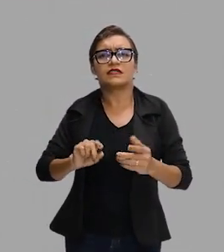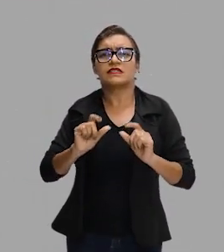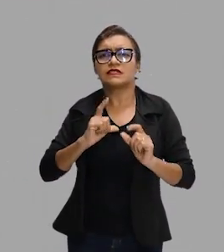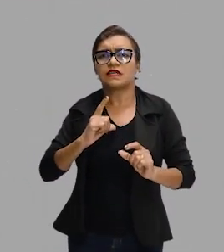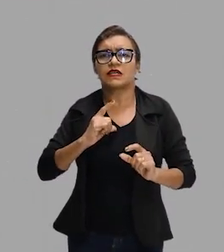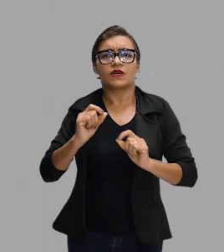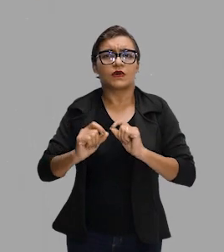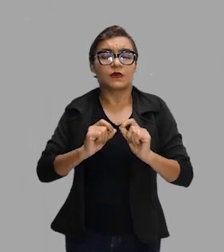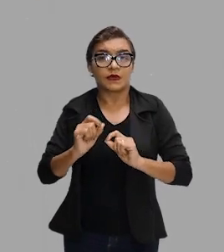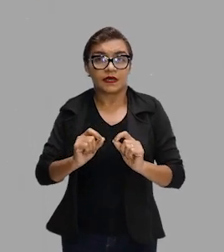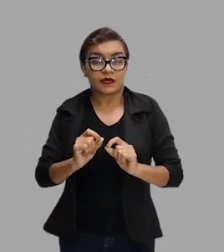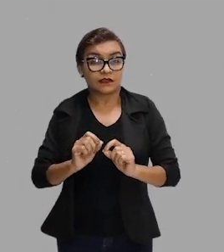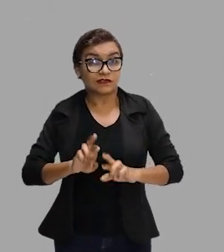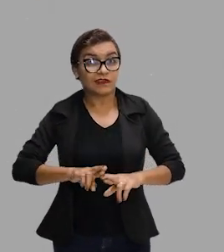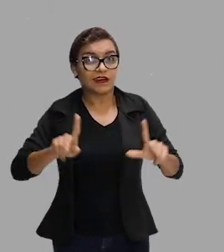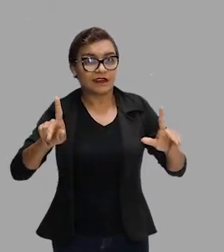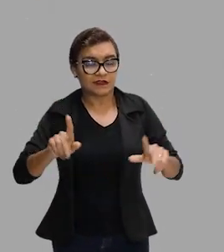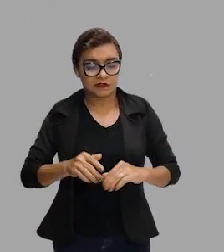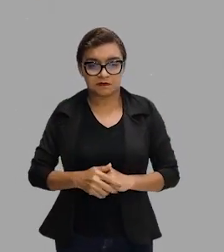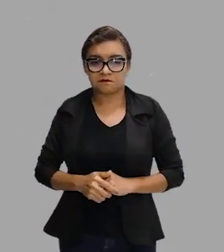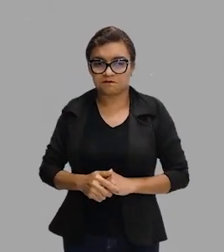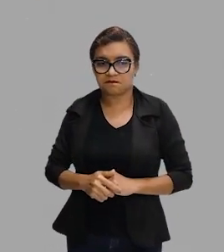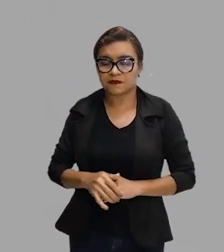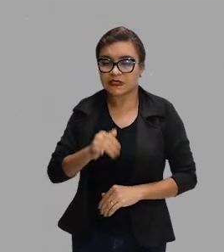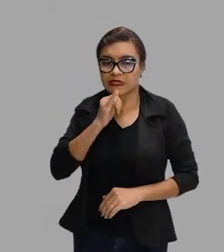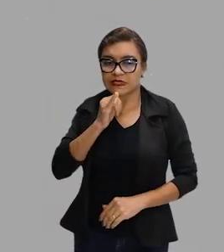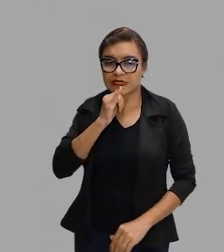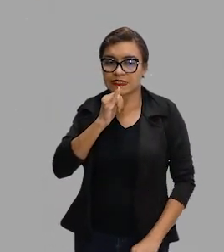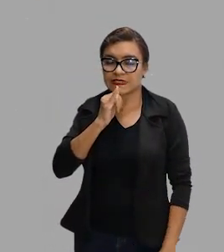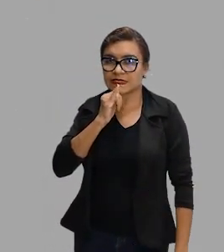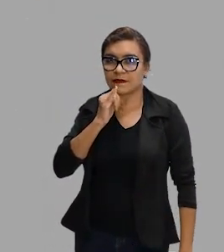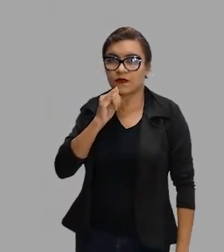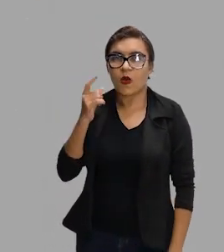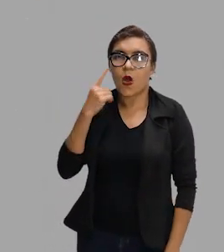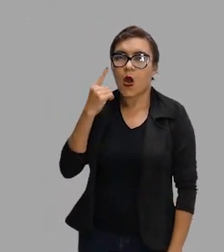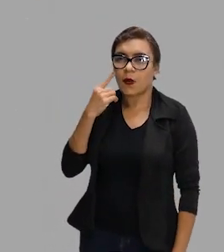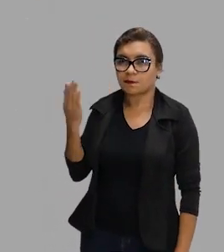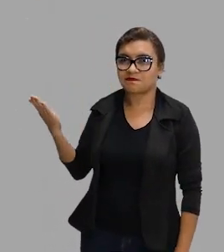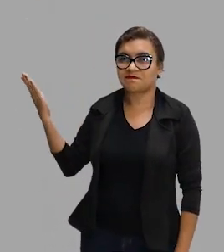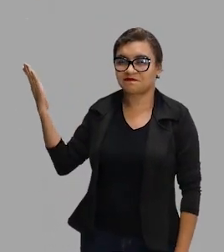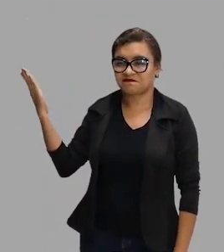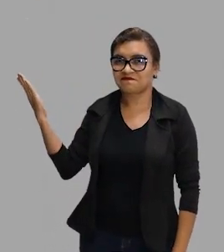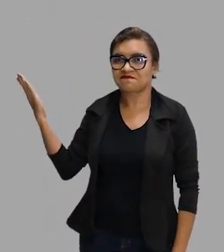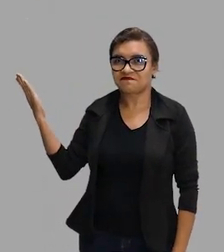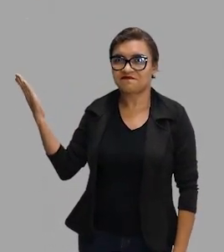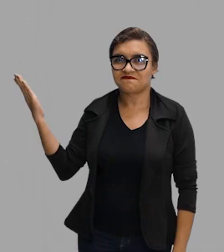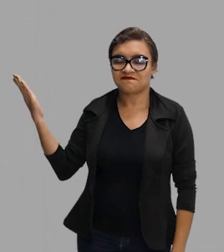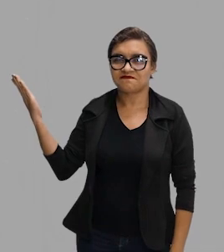oração negativa. Aqui, como eu tenho como exemplo, no creio que